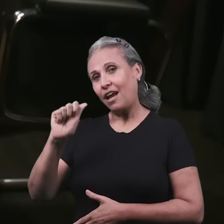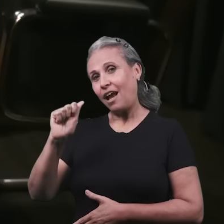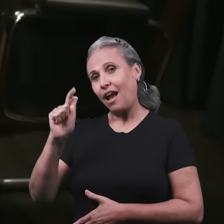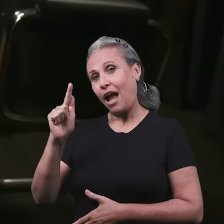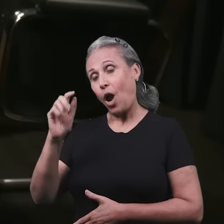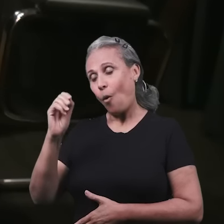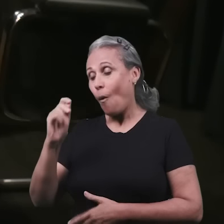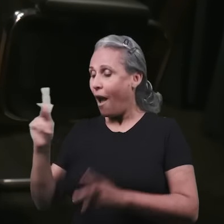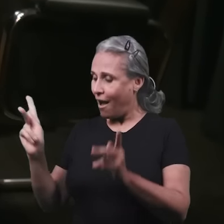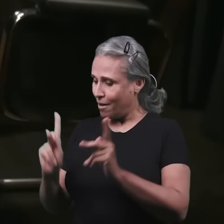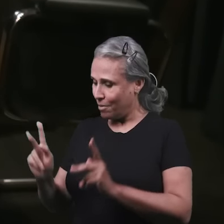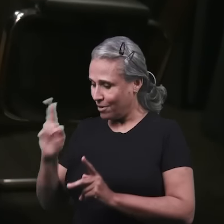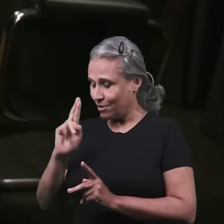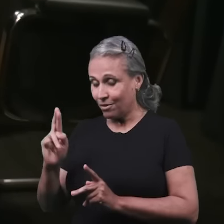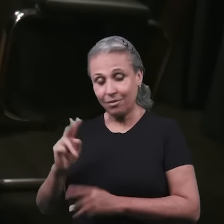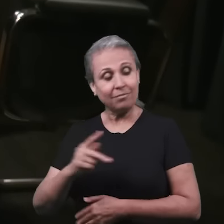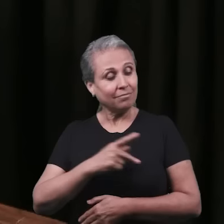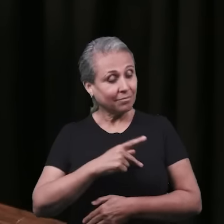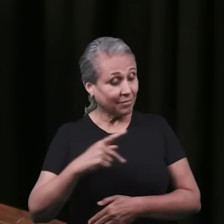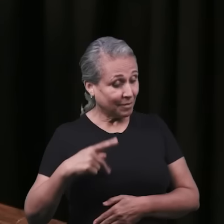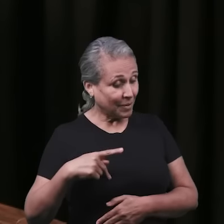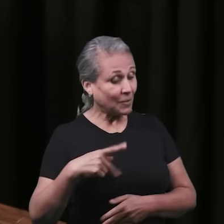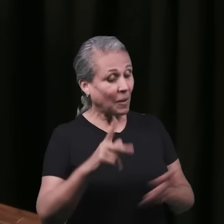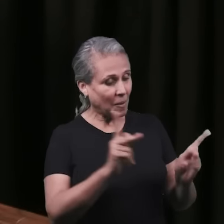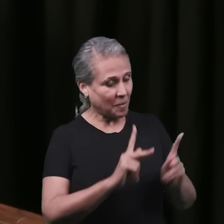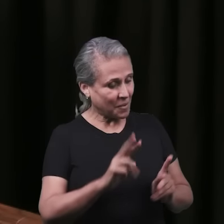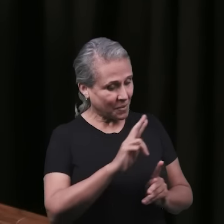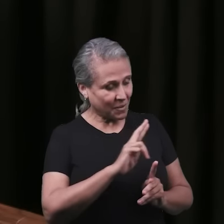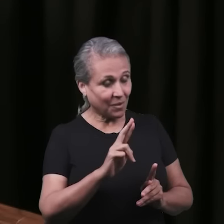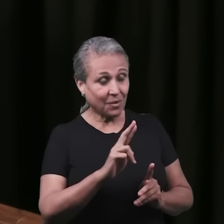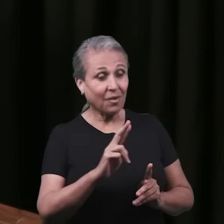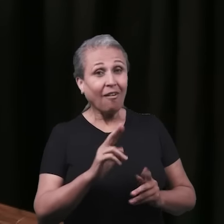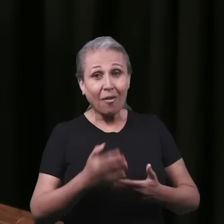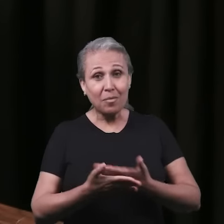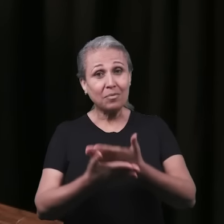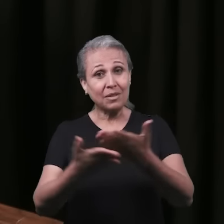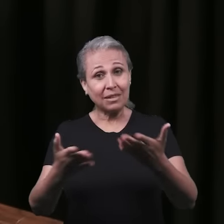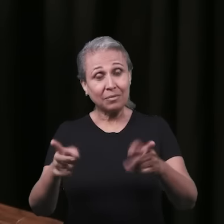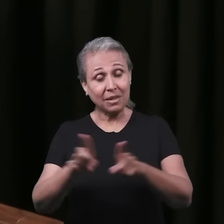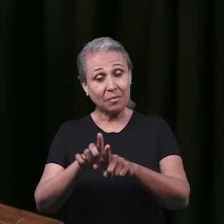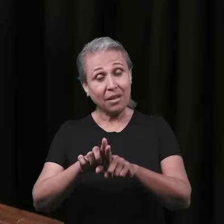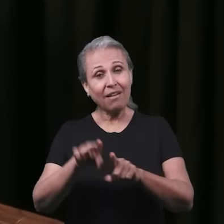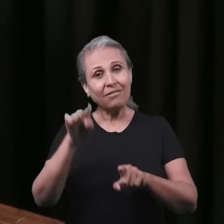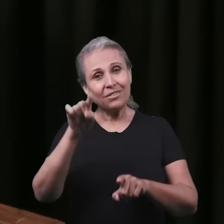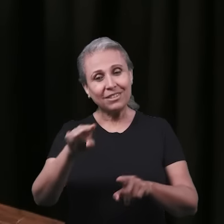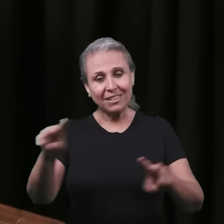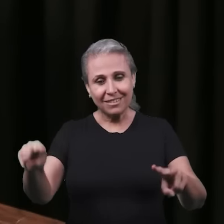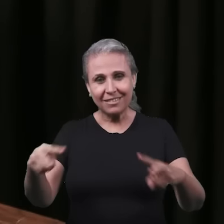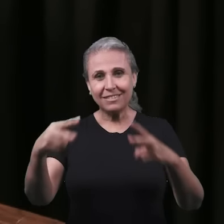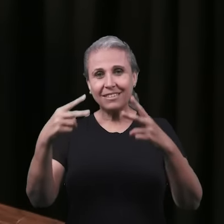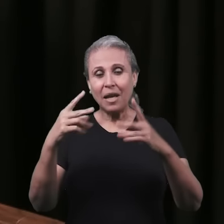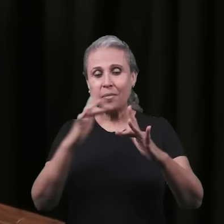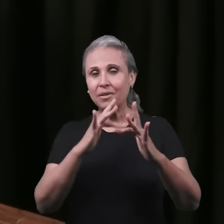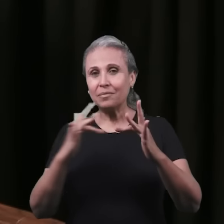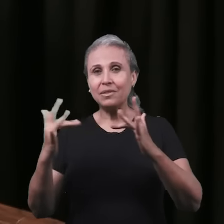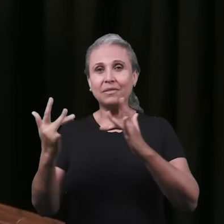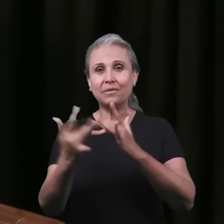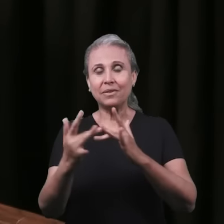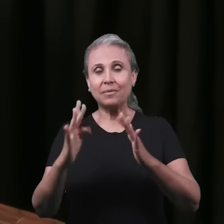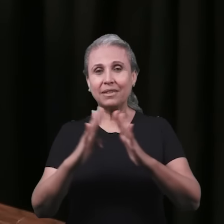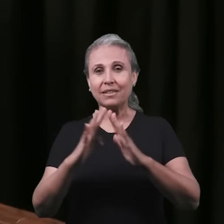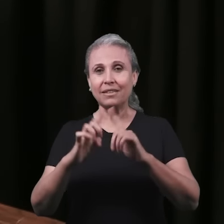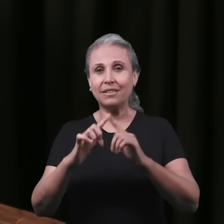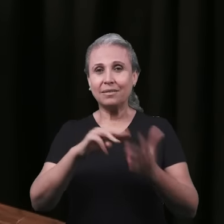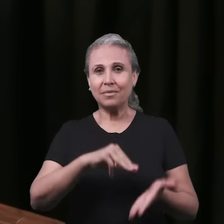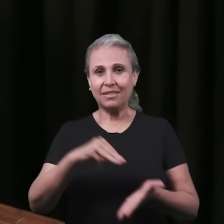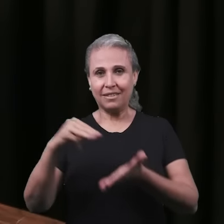do Senhor. Paz do Senhor, pastor Marcos, e estendemos esta saudação ao senhor e à senhora que estão conectados conosco através das